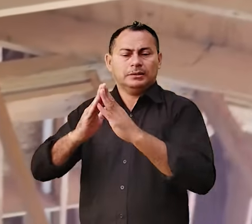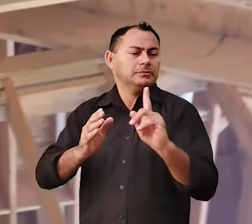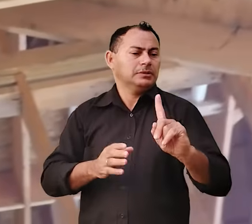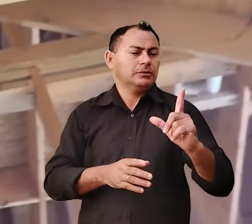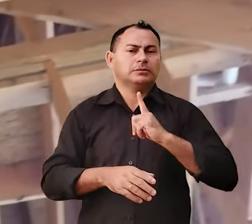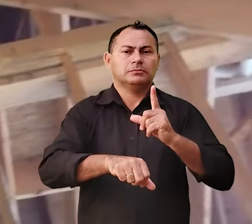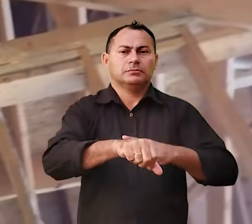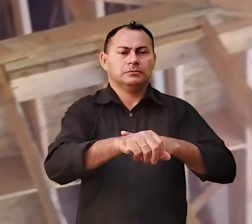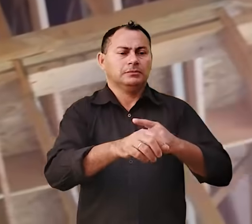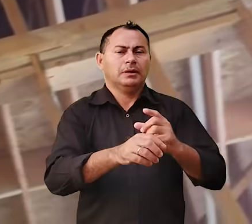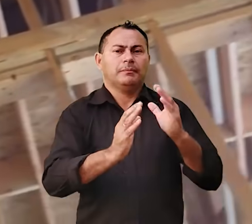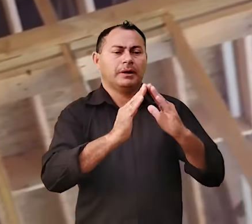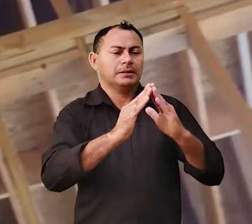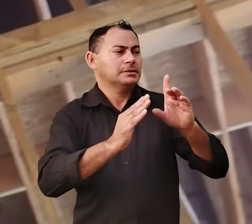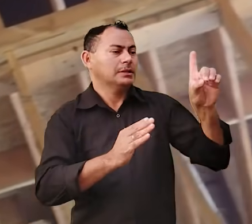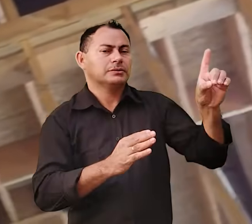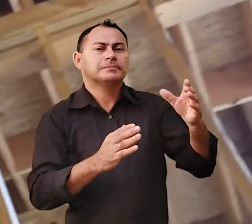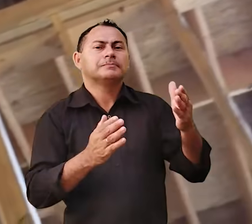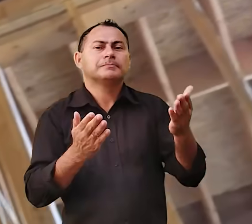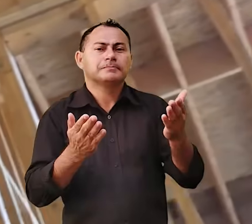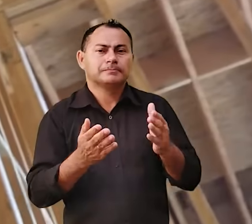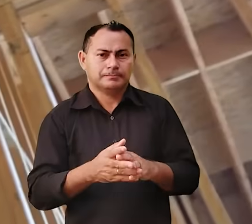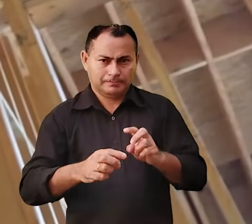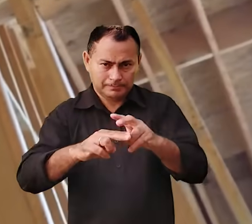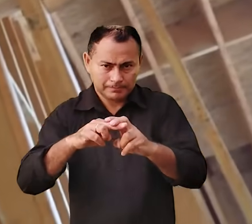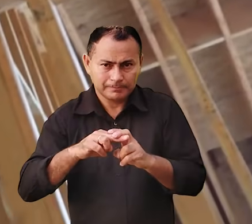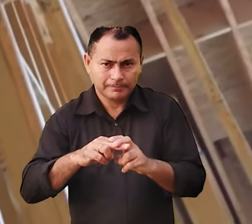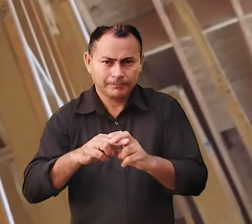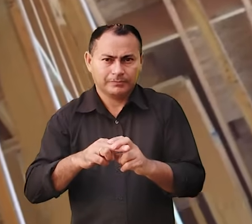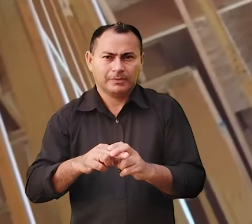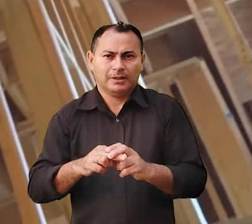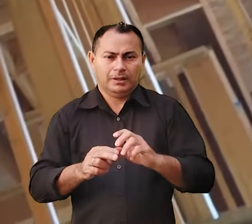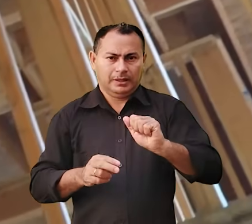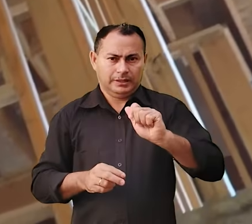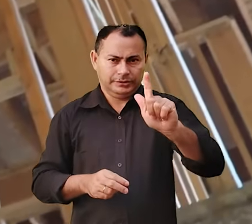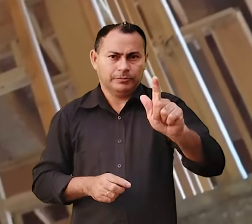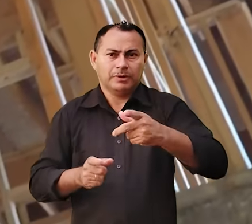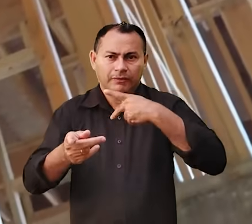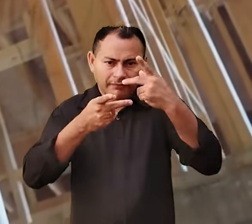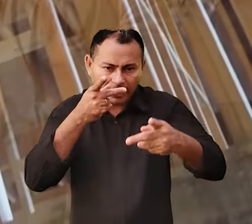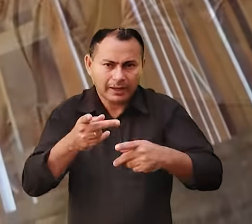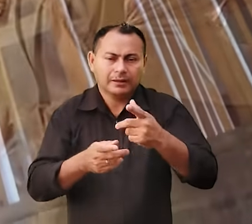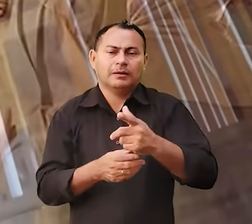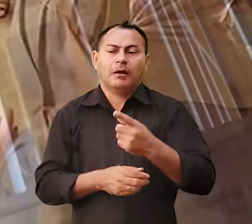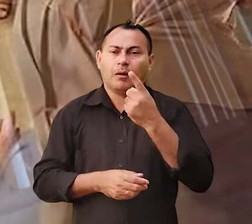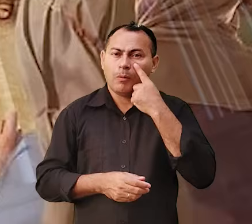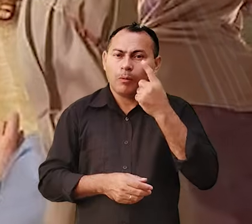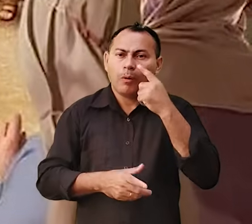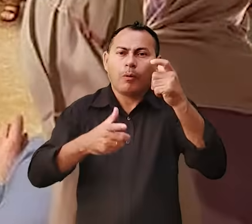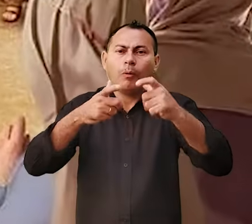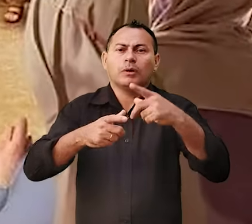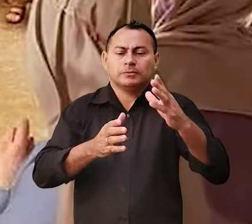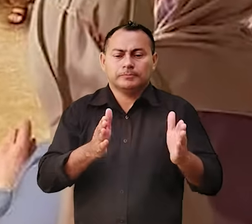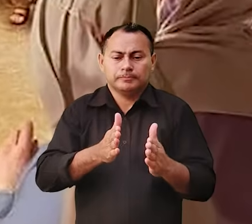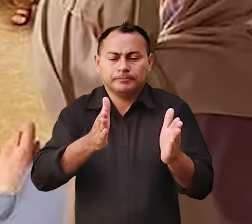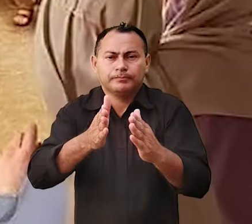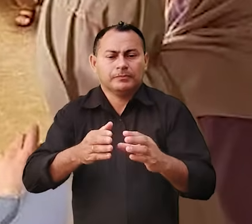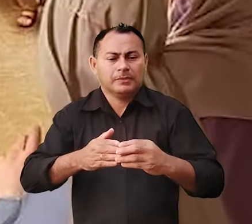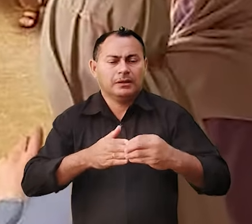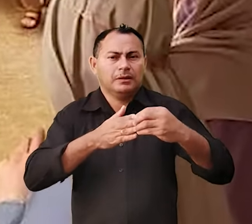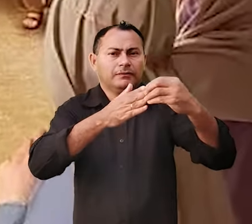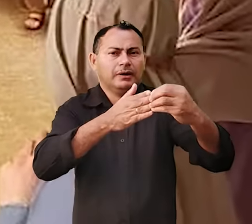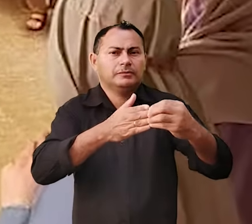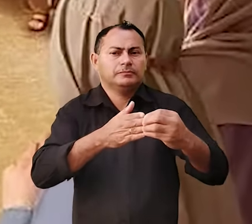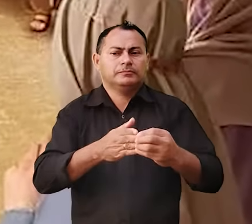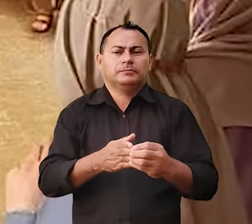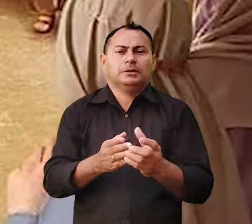próprias casas e não ter tempo para a casa de Deus. Por isso, ele diz várias vezes: vejam aonde seus caminhos